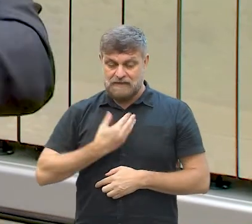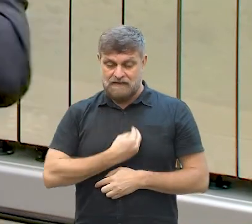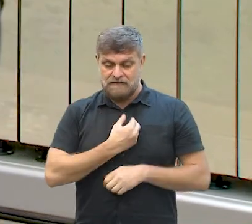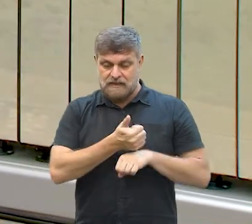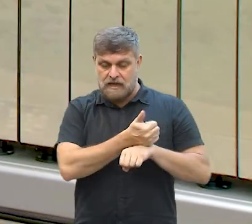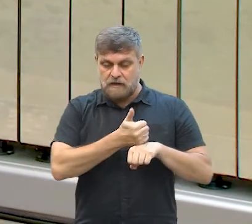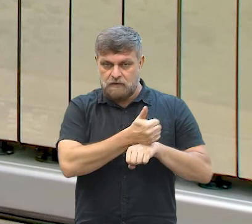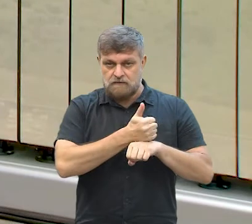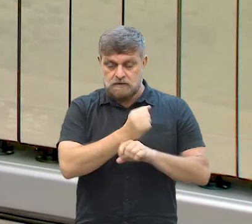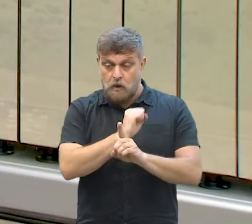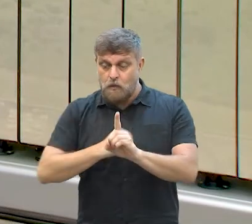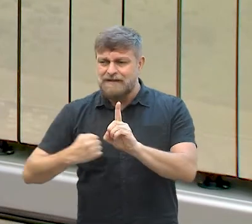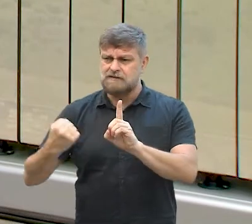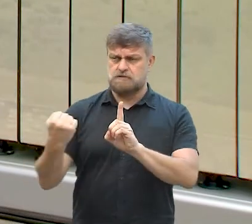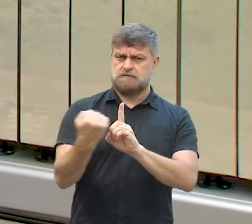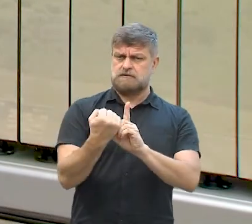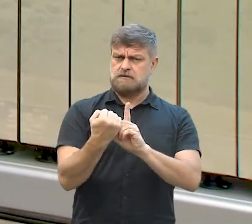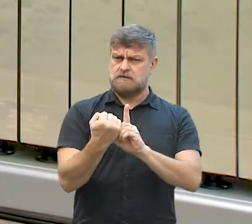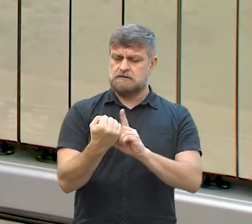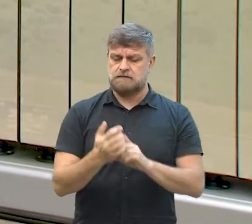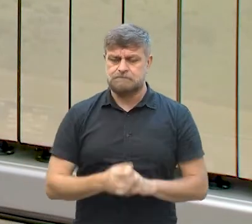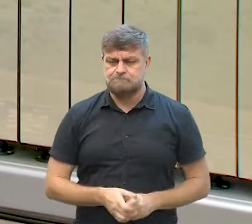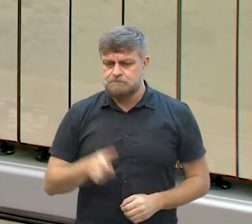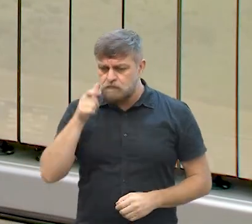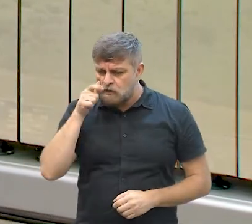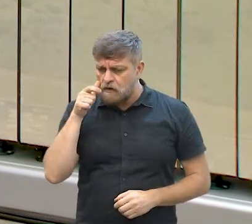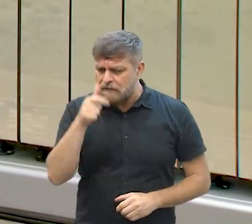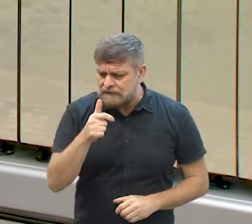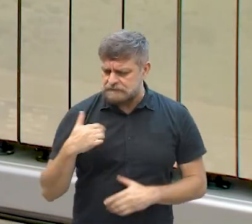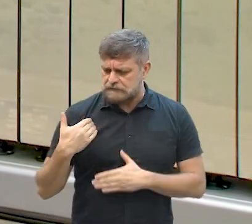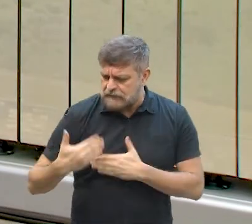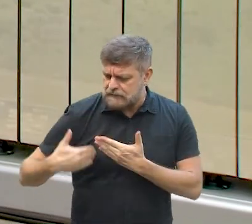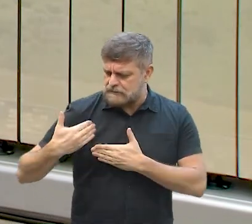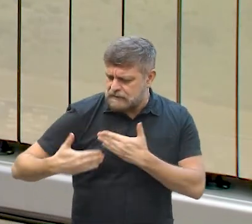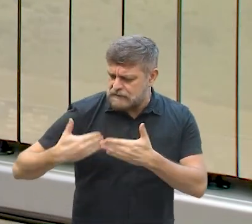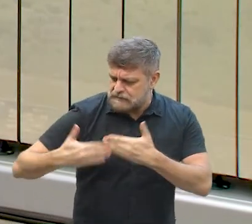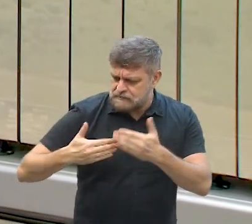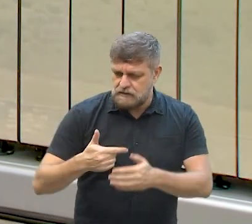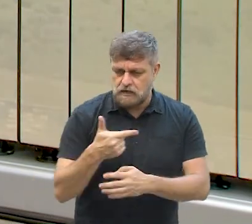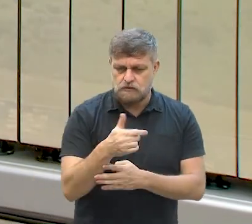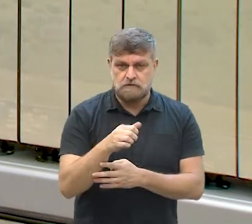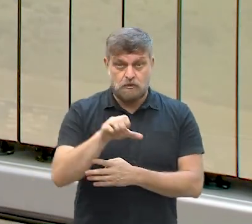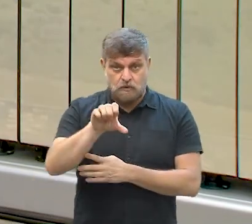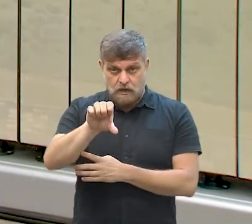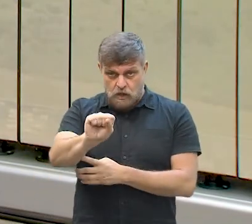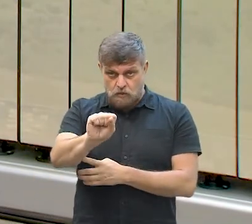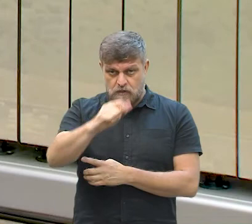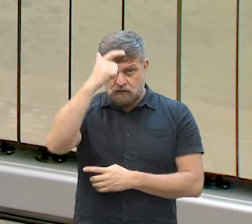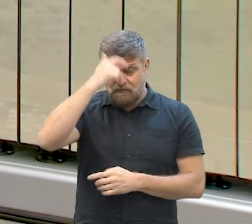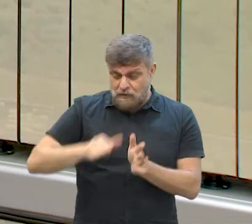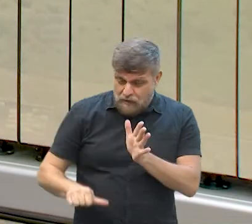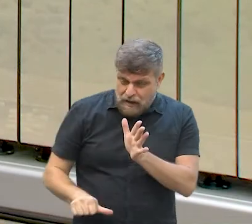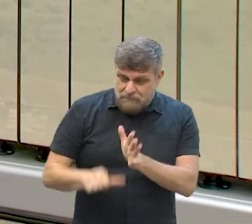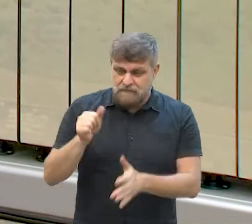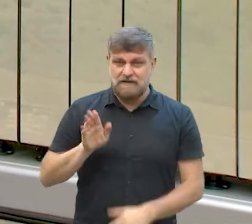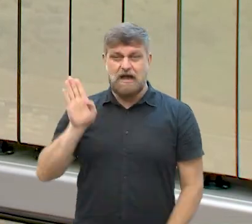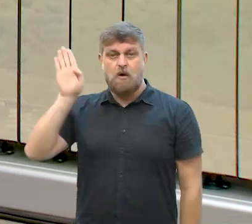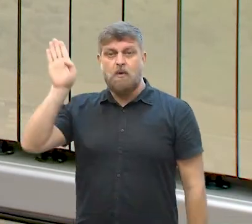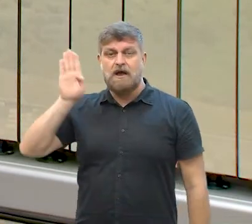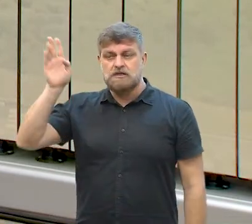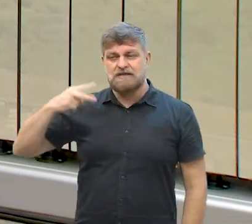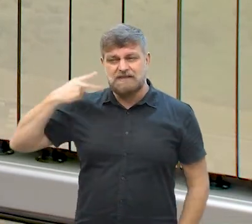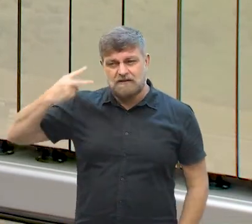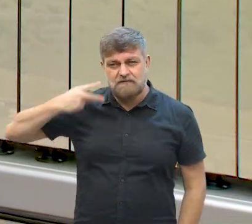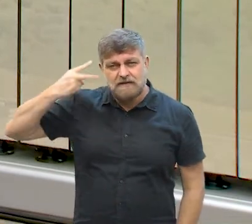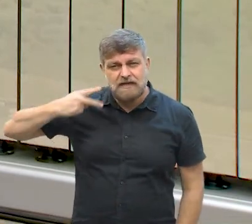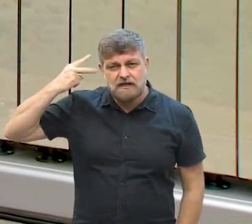vida profissional, né, e na vida da sociedade. E comecei a me interessar um pouco mais até chegar em 2008, saí